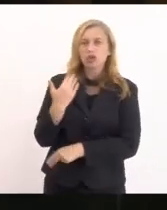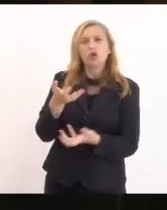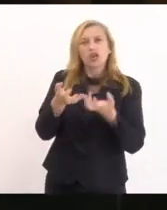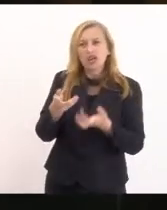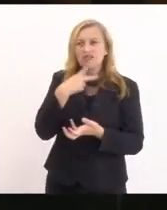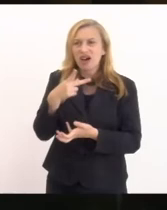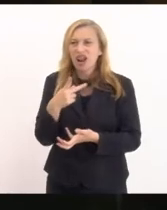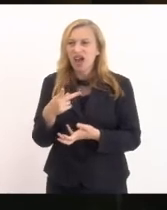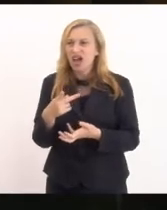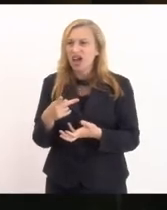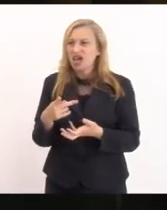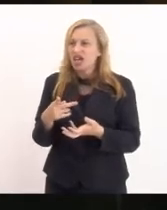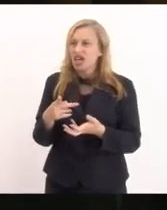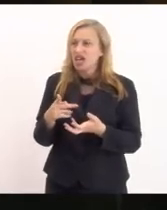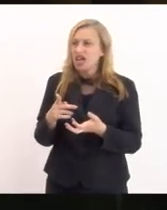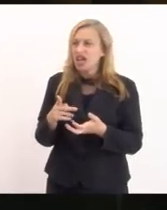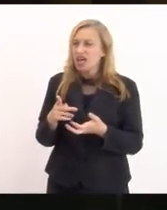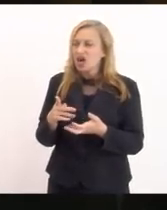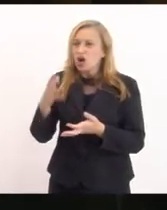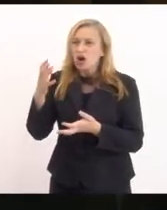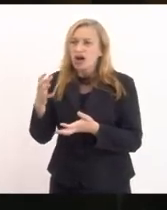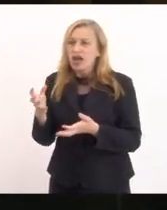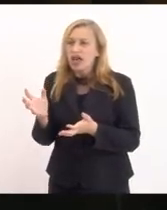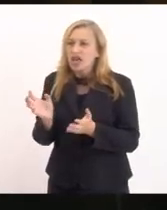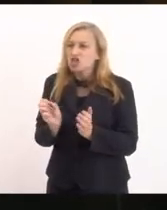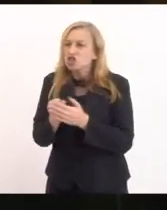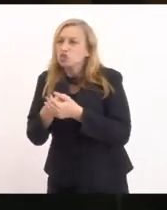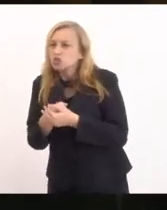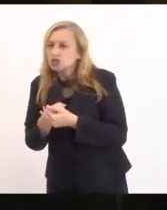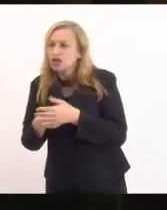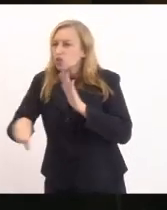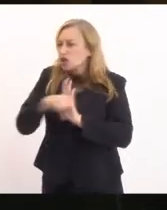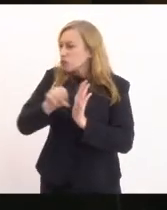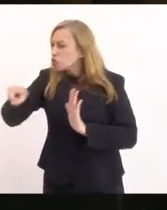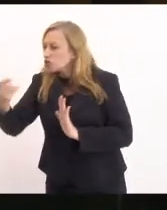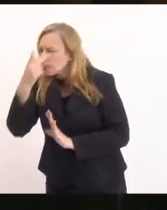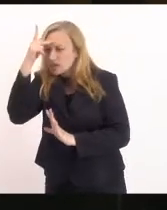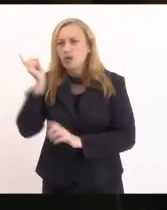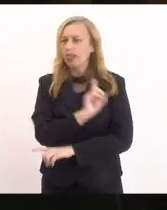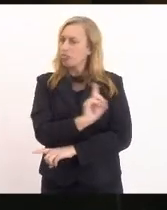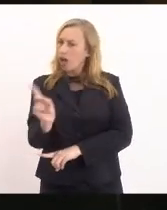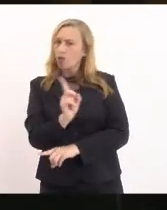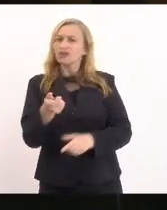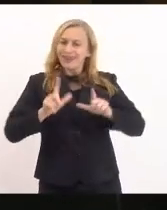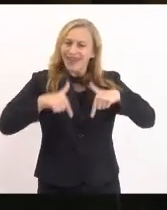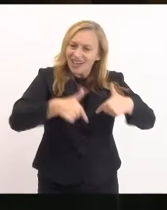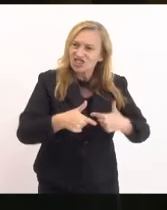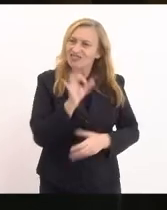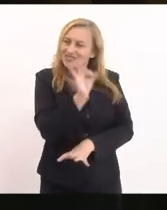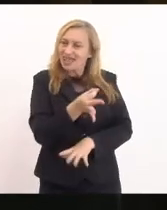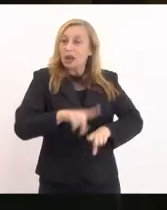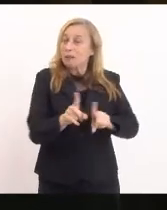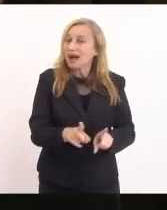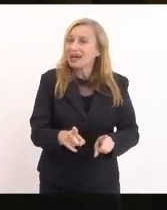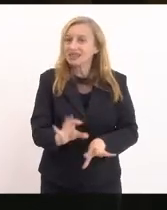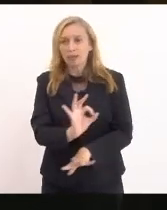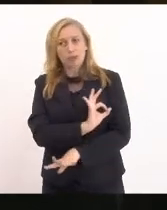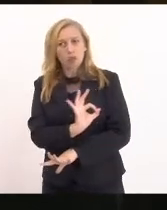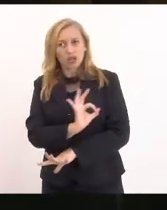tem que aliviar a barra de ninguém, não. Assim, o crime tem que ser combatido duramente, duramente. Mas os